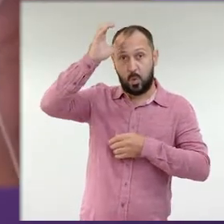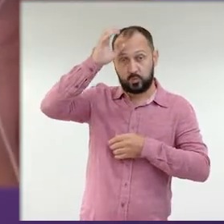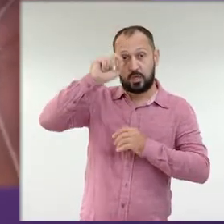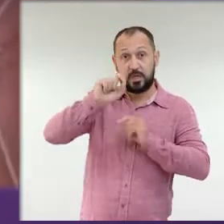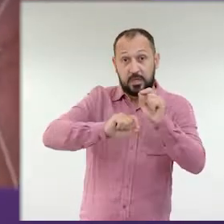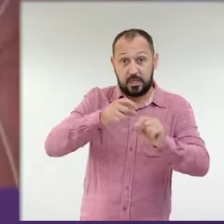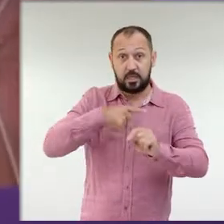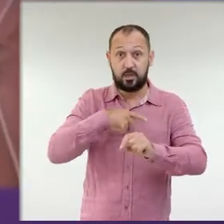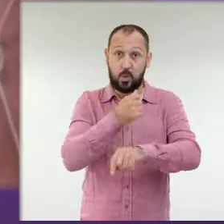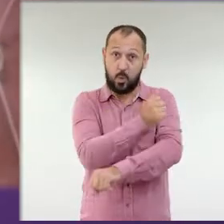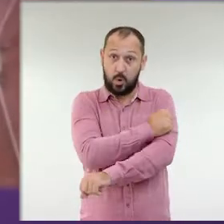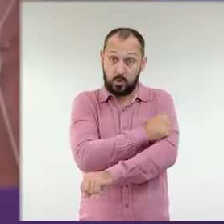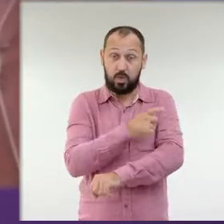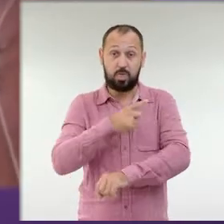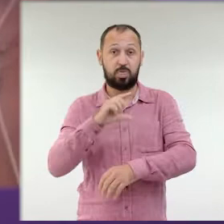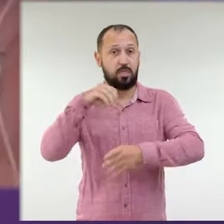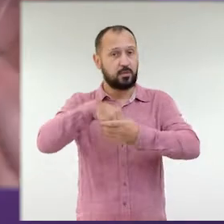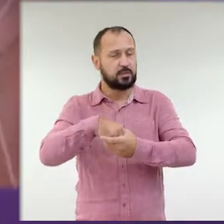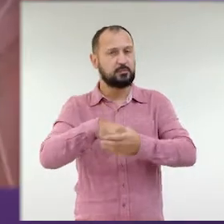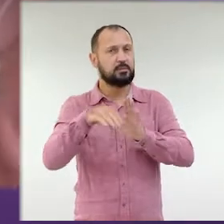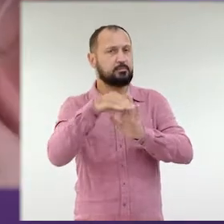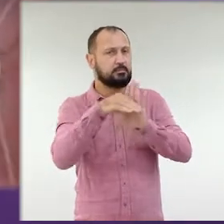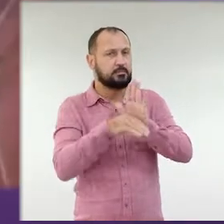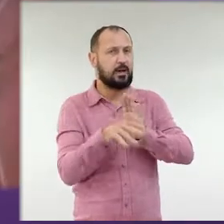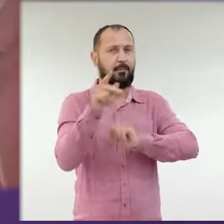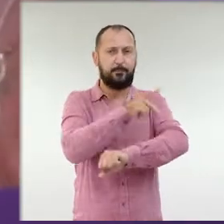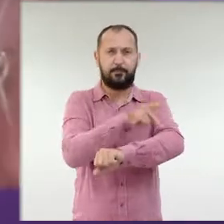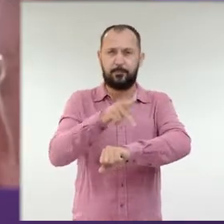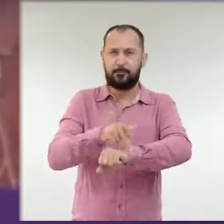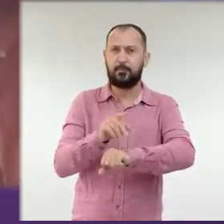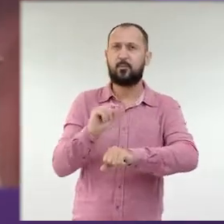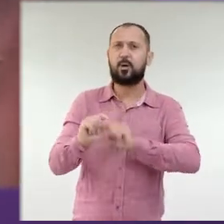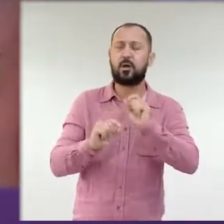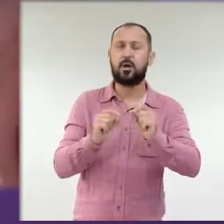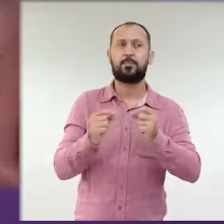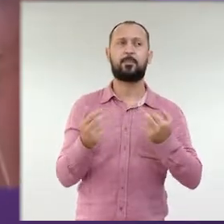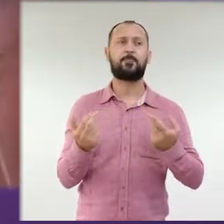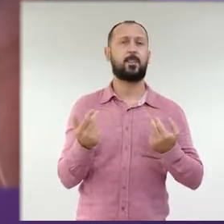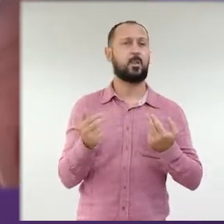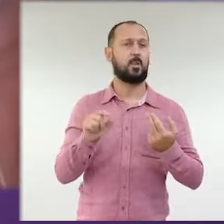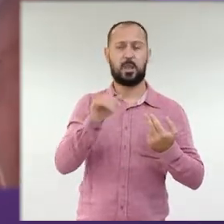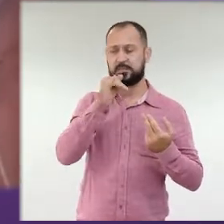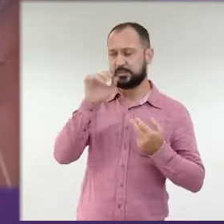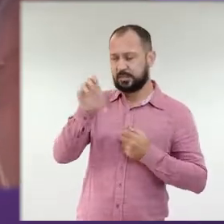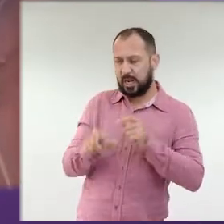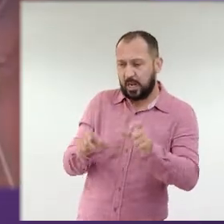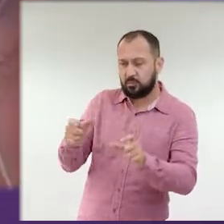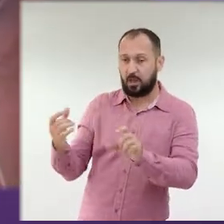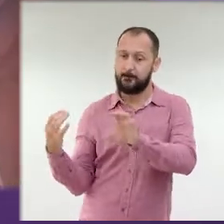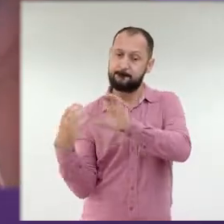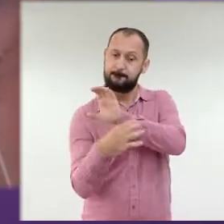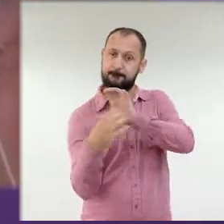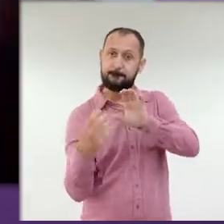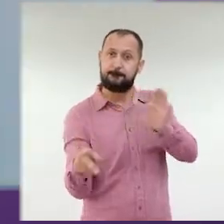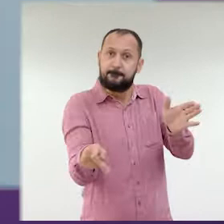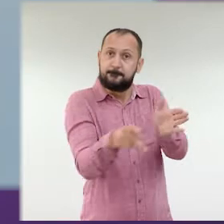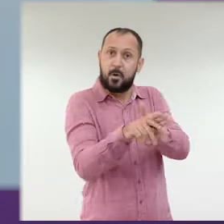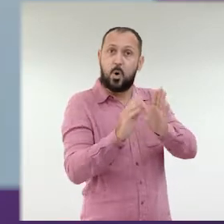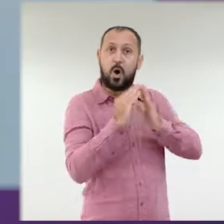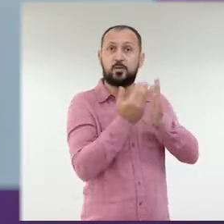estudante ele consegue, nas suas atividades pedagógicas complementares, que é como esse estudante está se comunicando com a